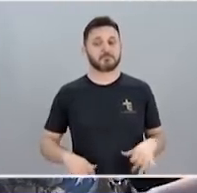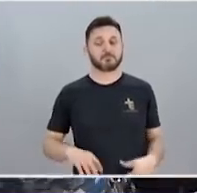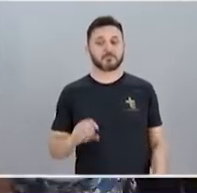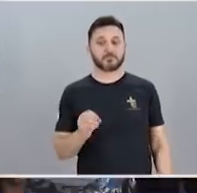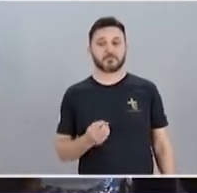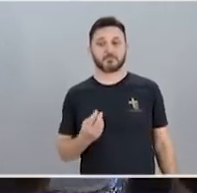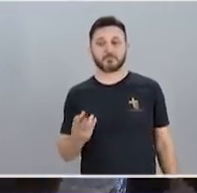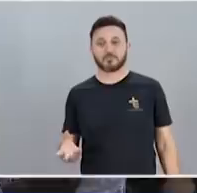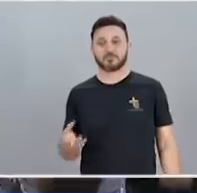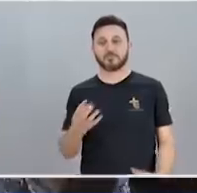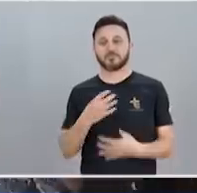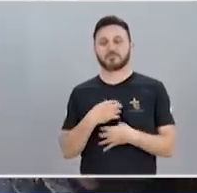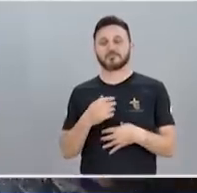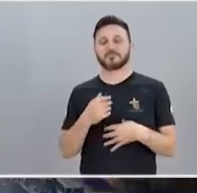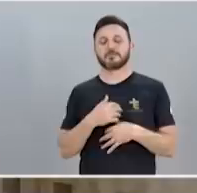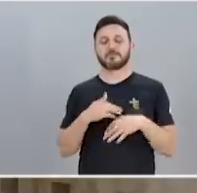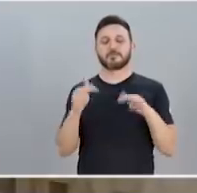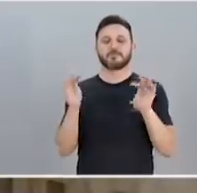bem-estar,